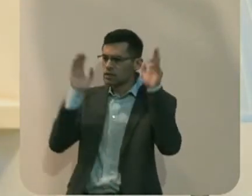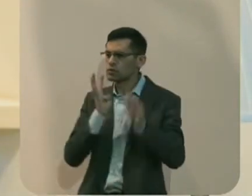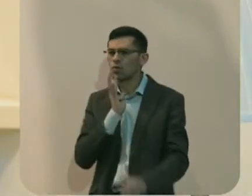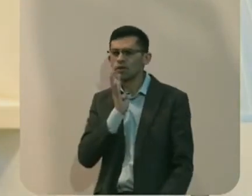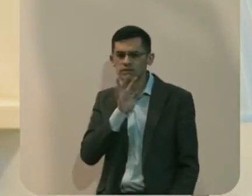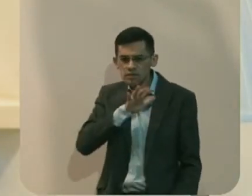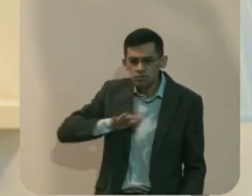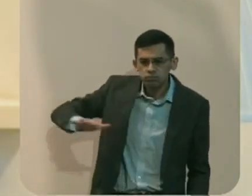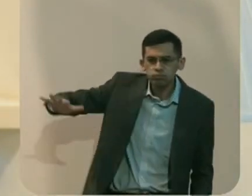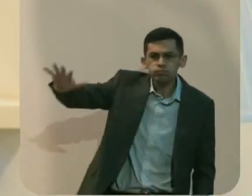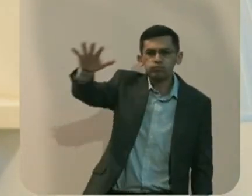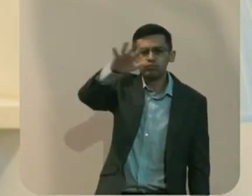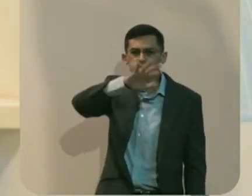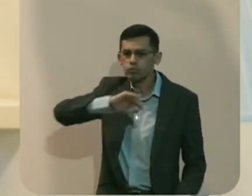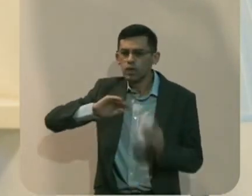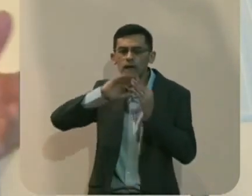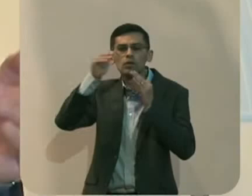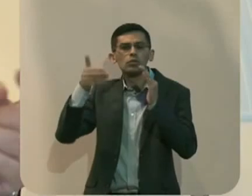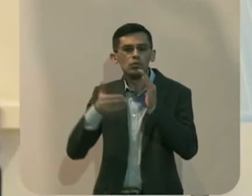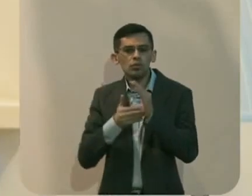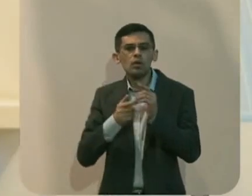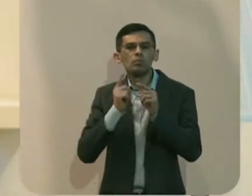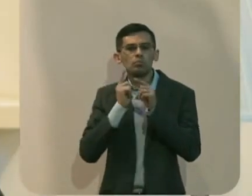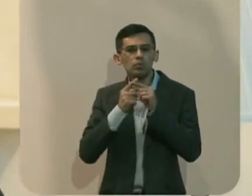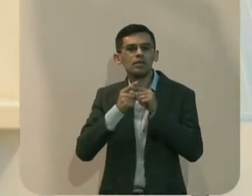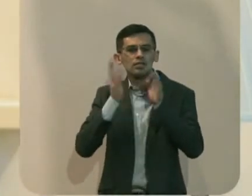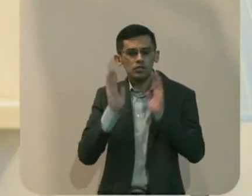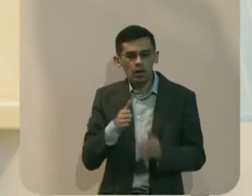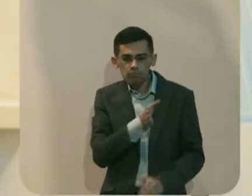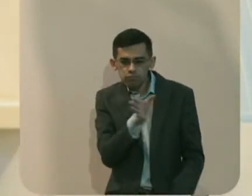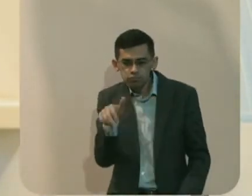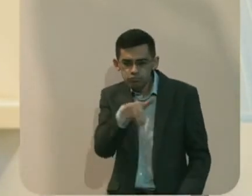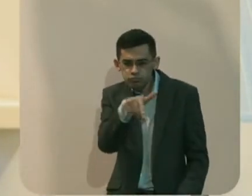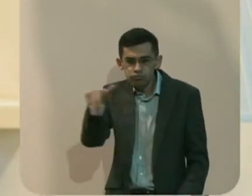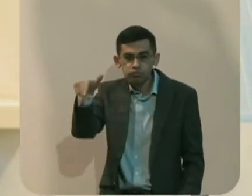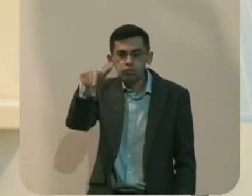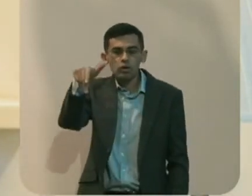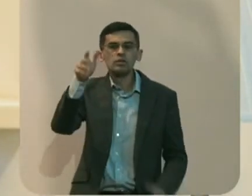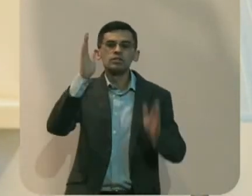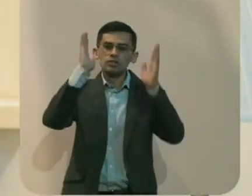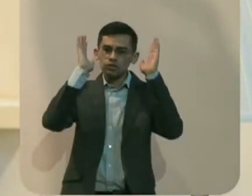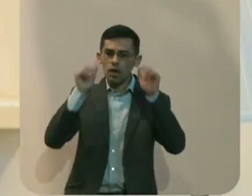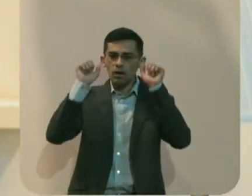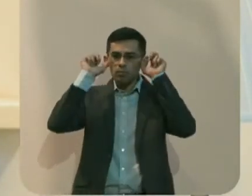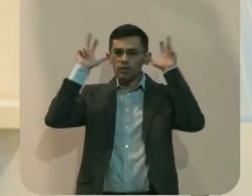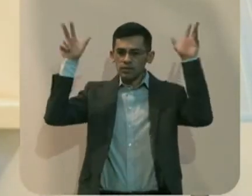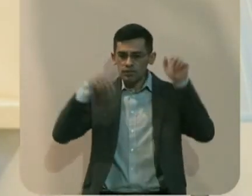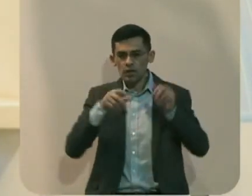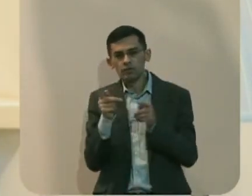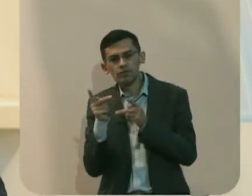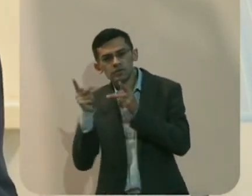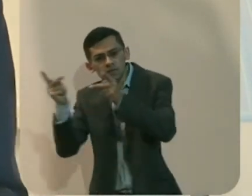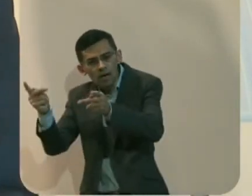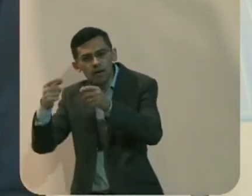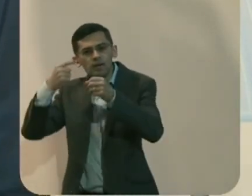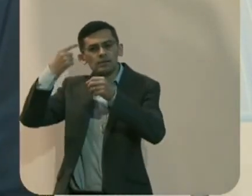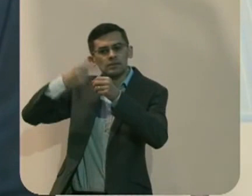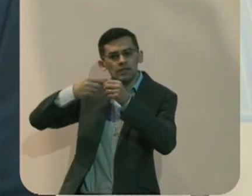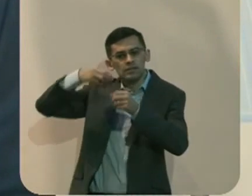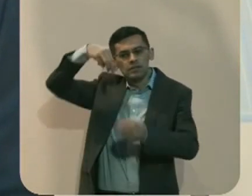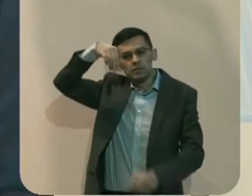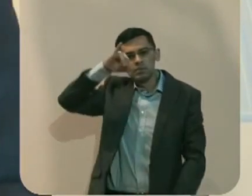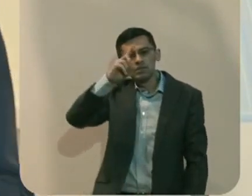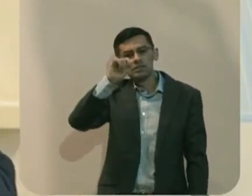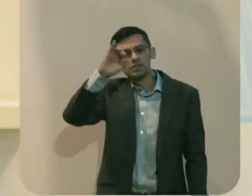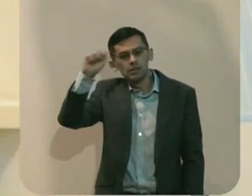conhecia os mapas e as rotas porque ele já havia feito esse caminho. Ele já tinha ido para Midian, já tinha voltado para